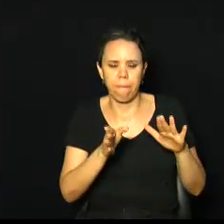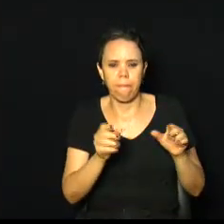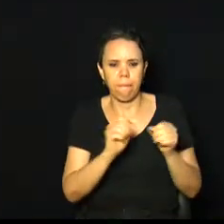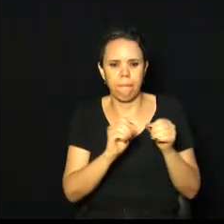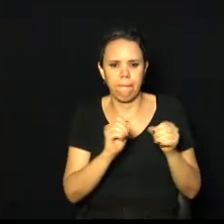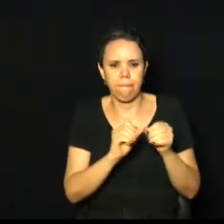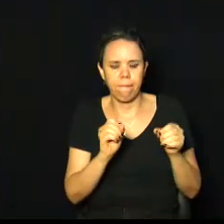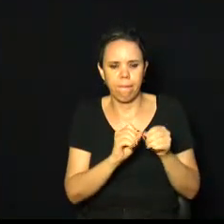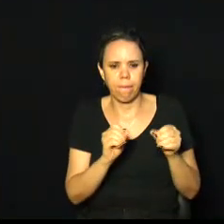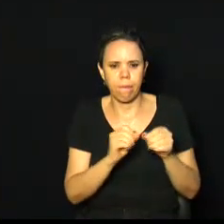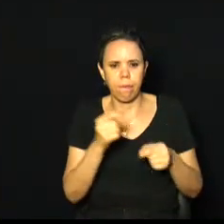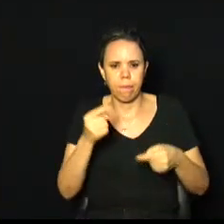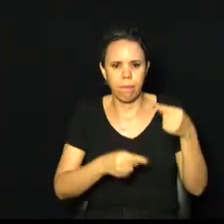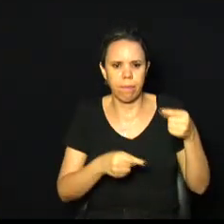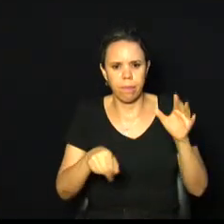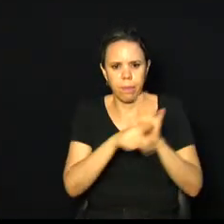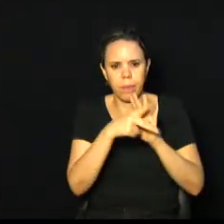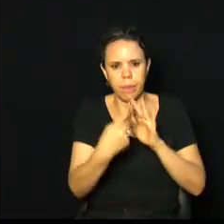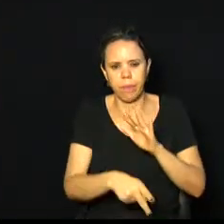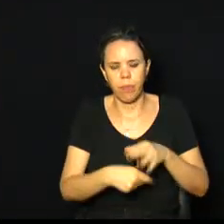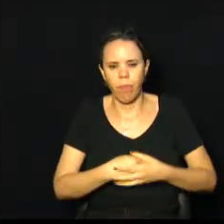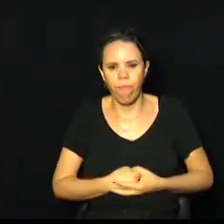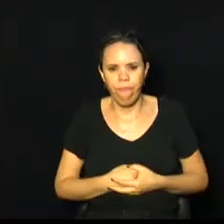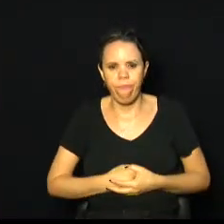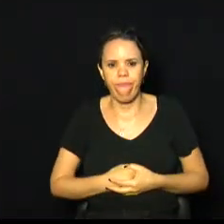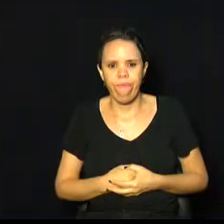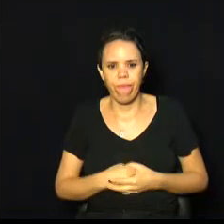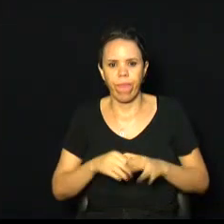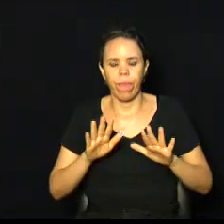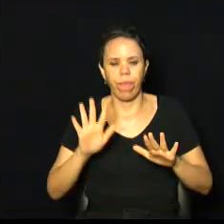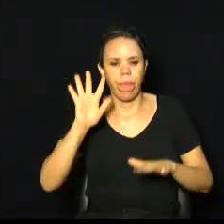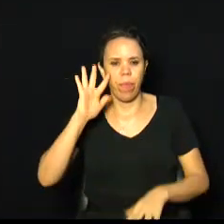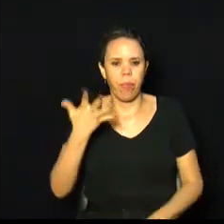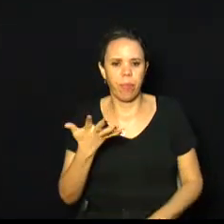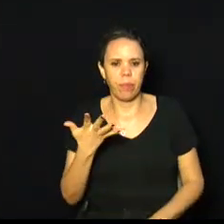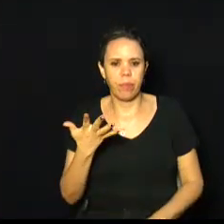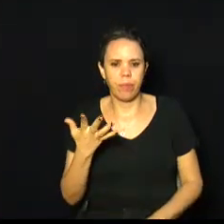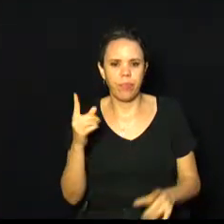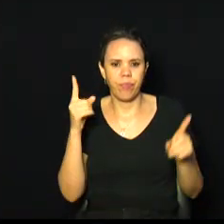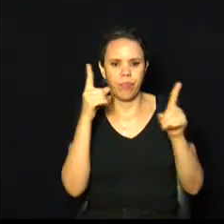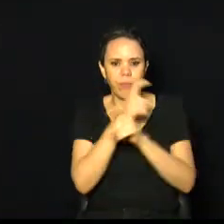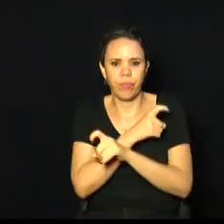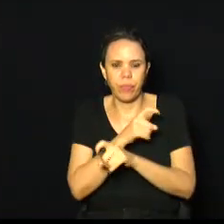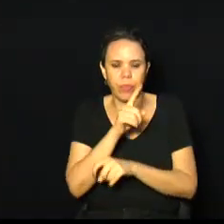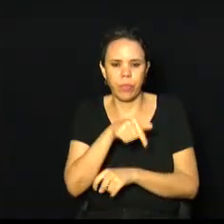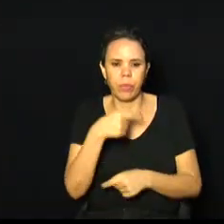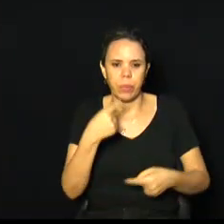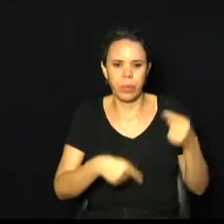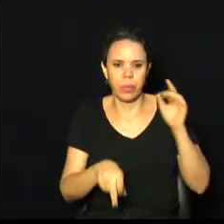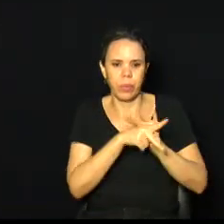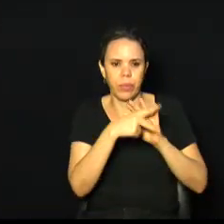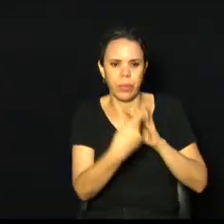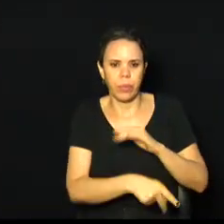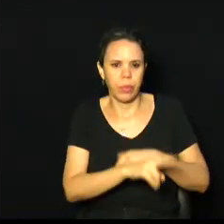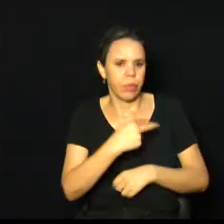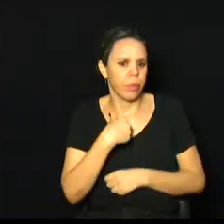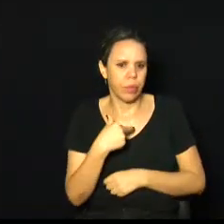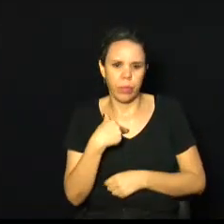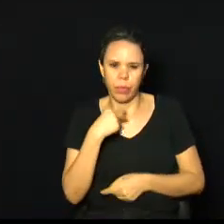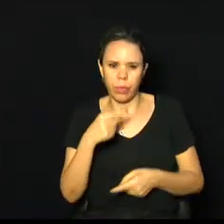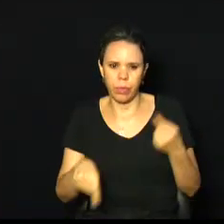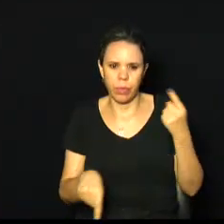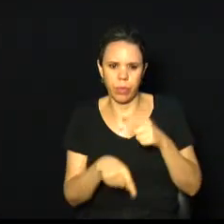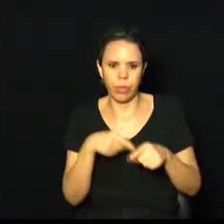fazendo isso como uma política própria, mas a solução é tão complicada que essa política própria não pode ser